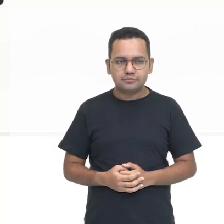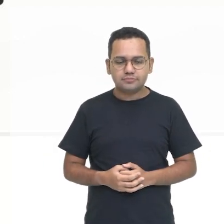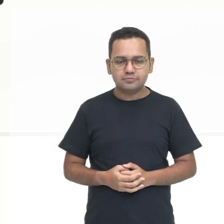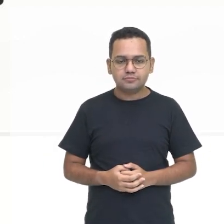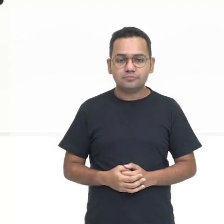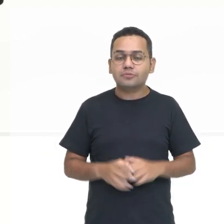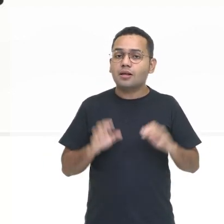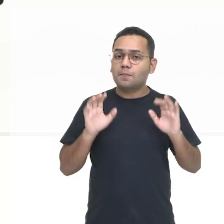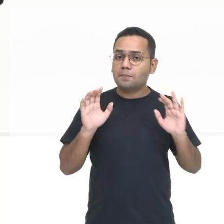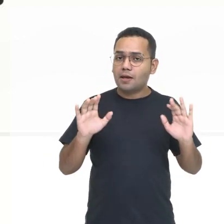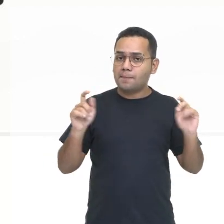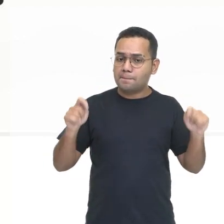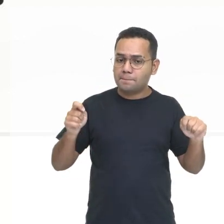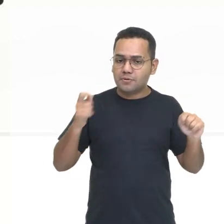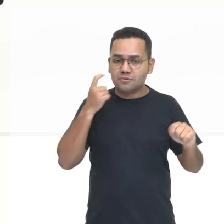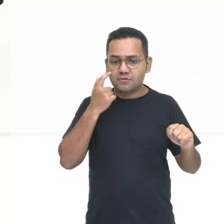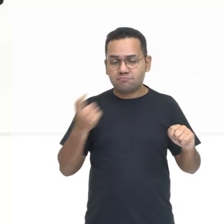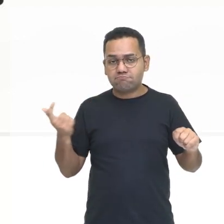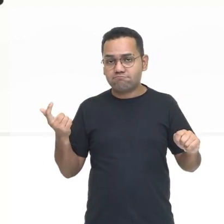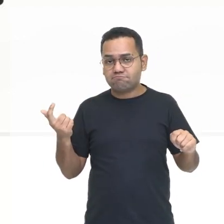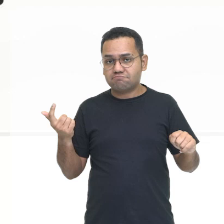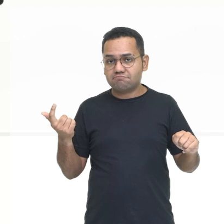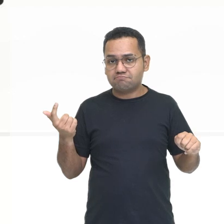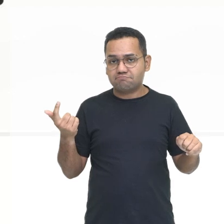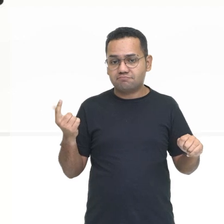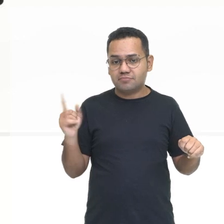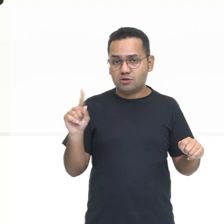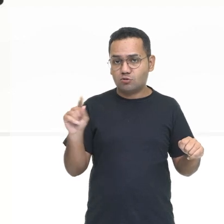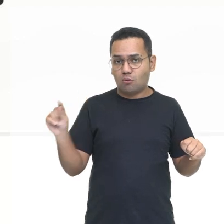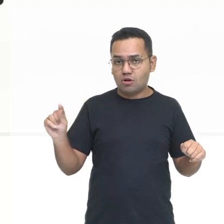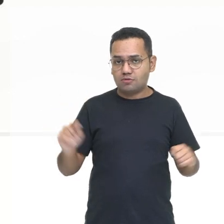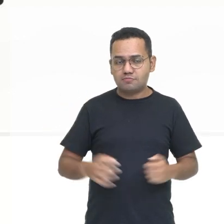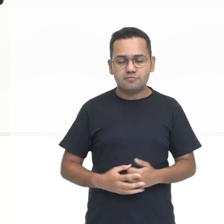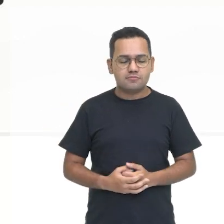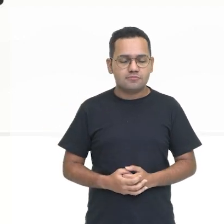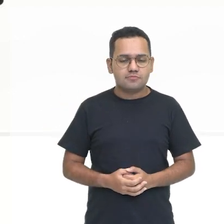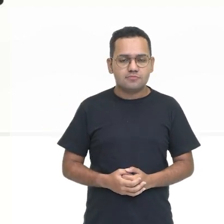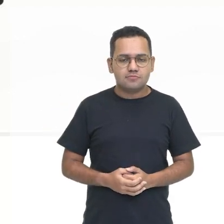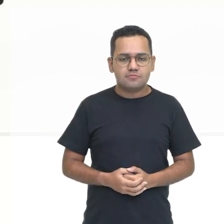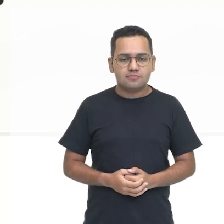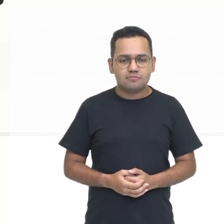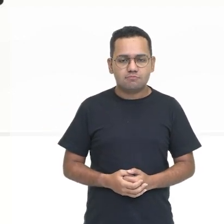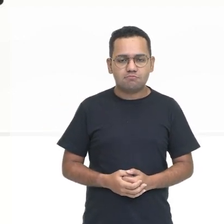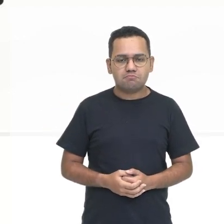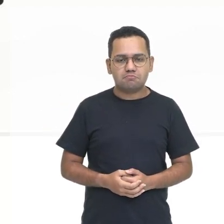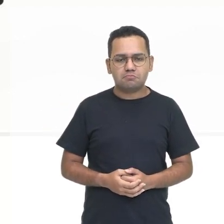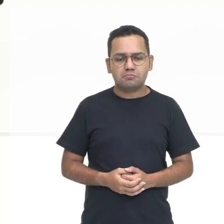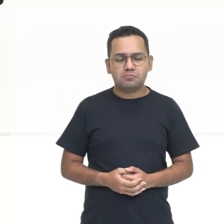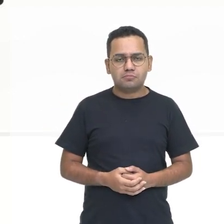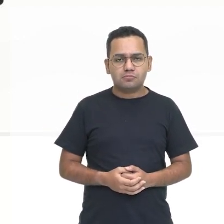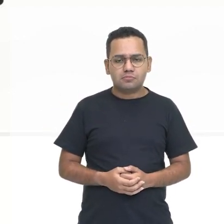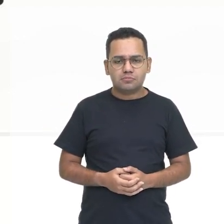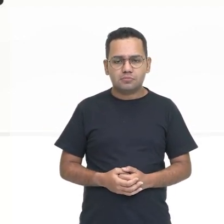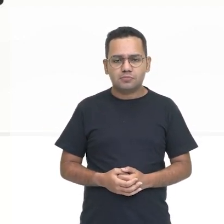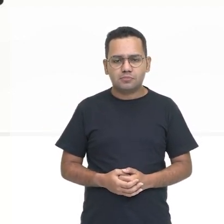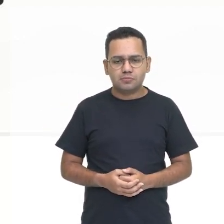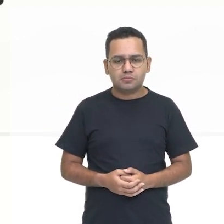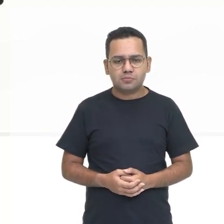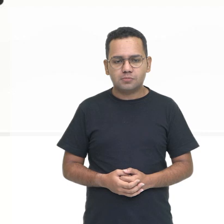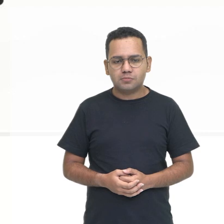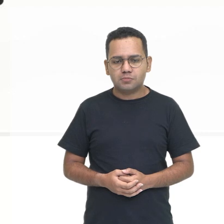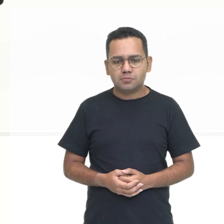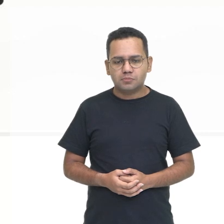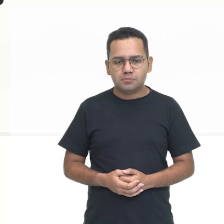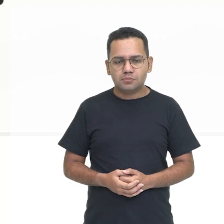Os 3 números que eu posso escolher são esses aqui, ó, 1, 2 e 3, tá? Então, qualquer um deles que eu escolher vai formar um